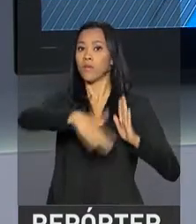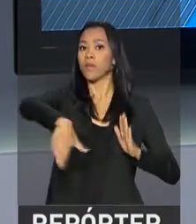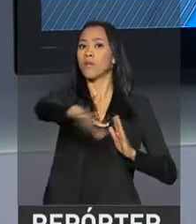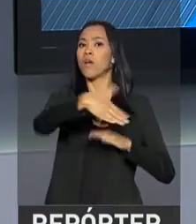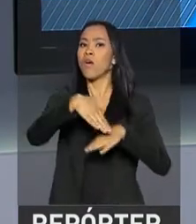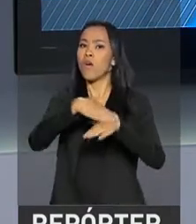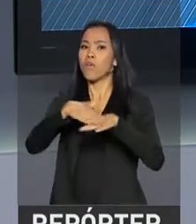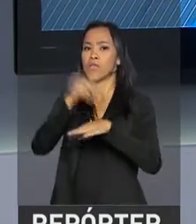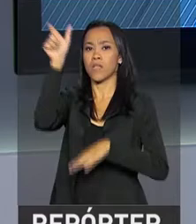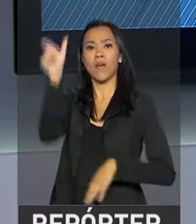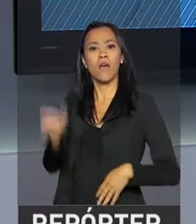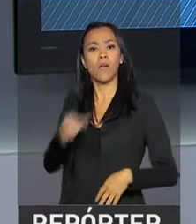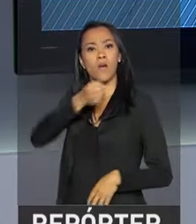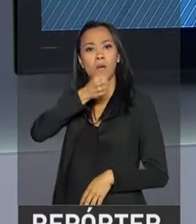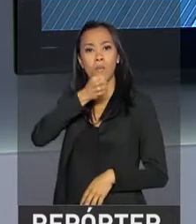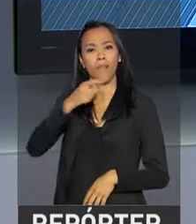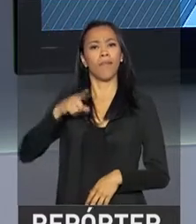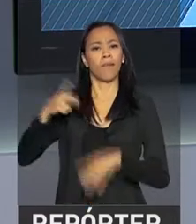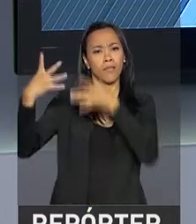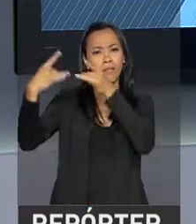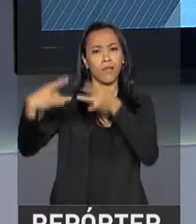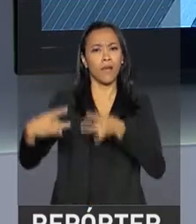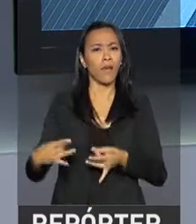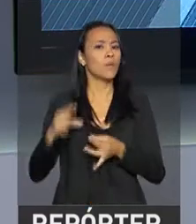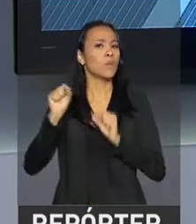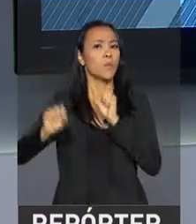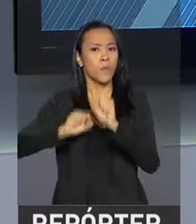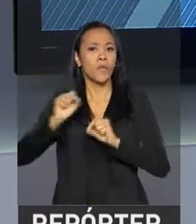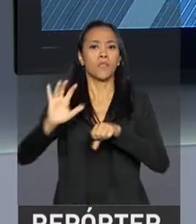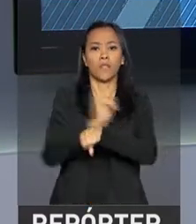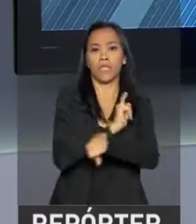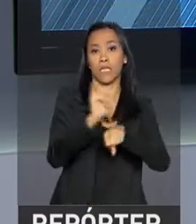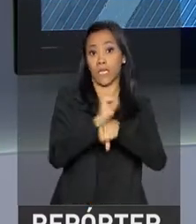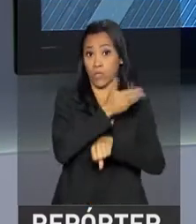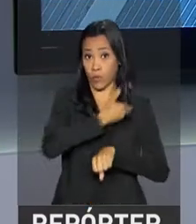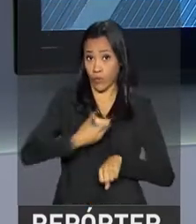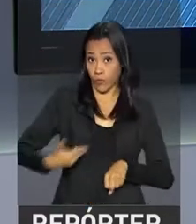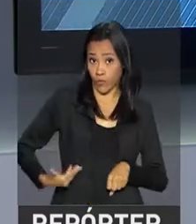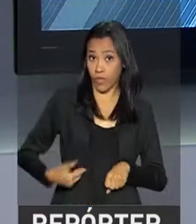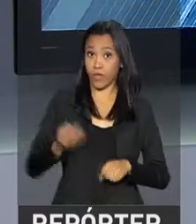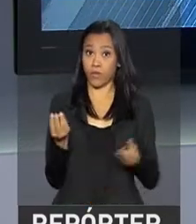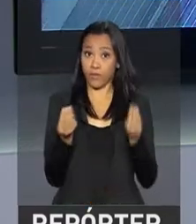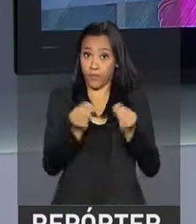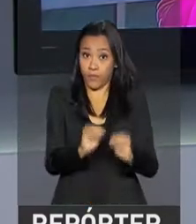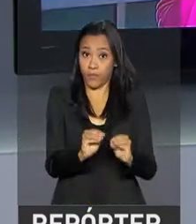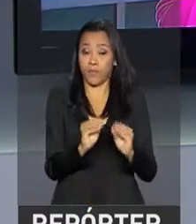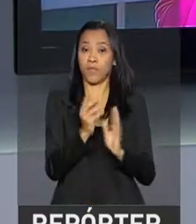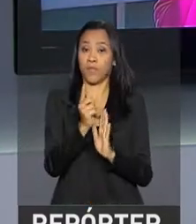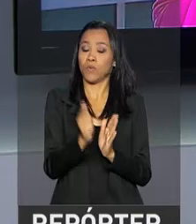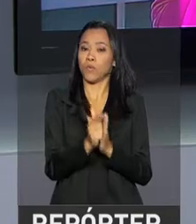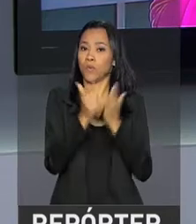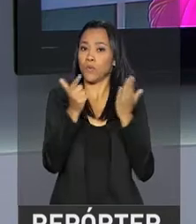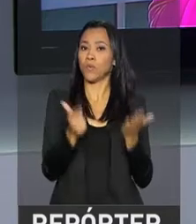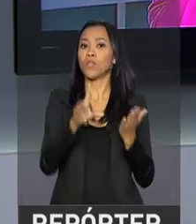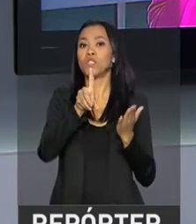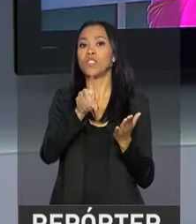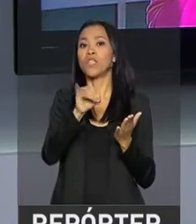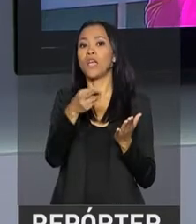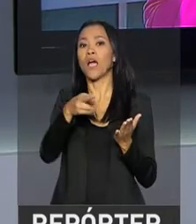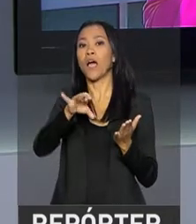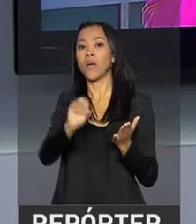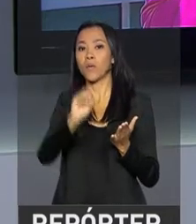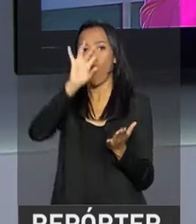repórter maracanã no pi ela tem detalhes sobre as medidas do governo publicadas no diário oficial da união o la mar bom dia